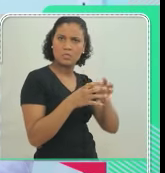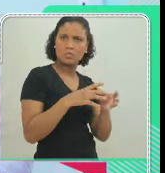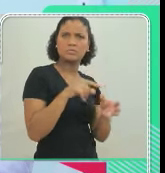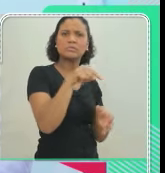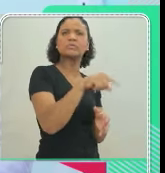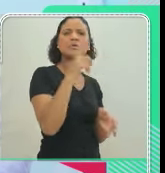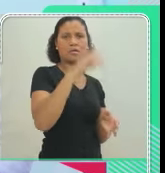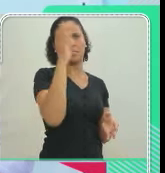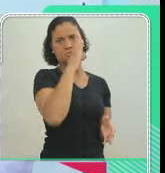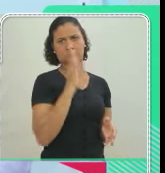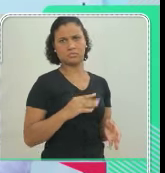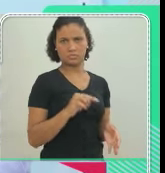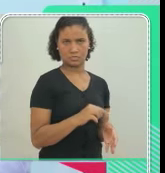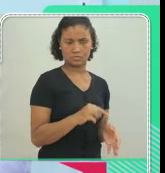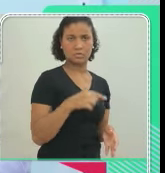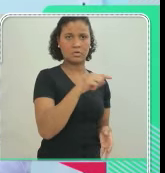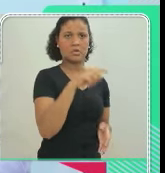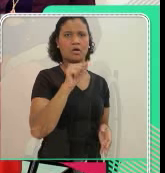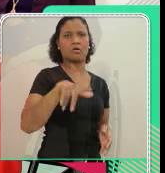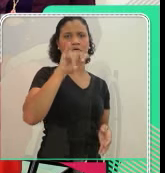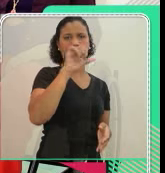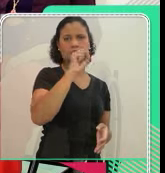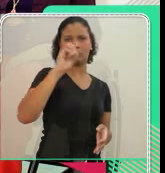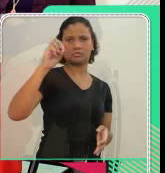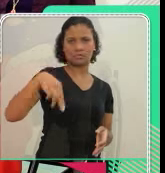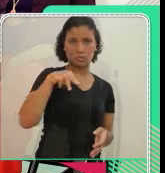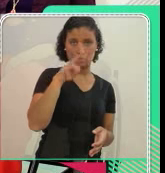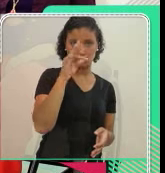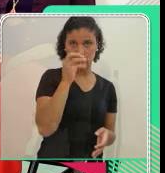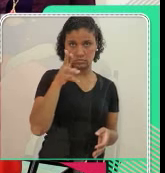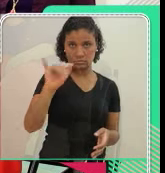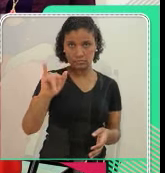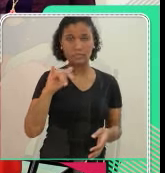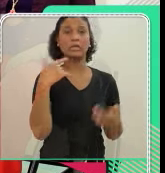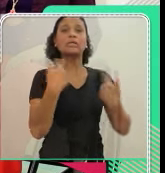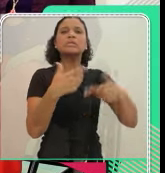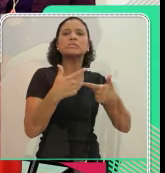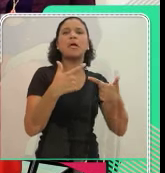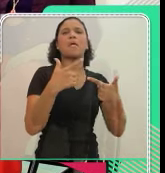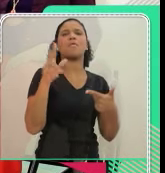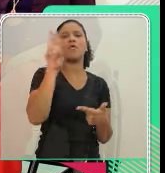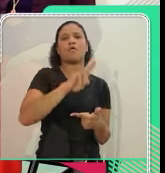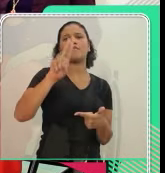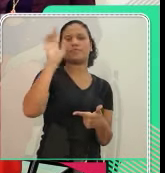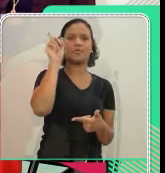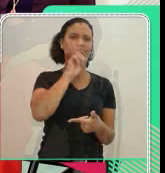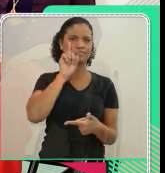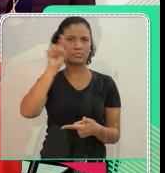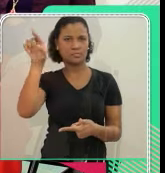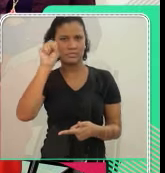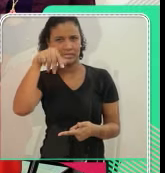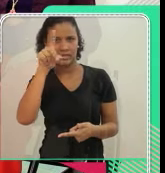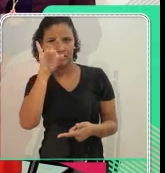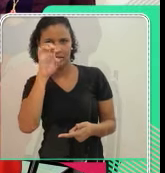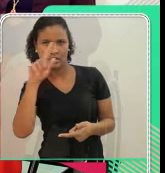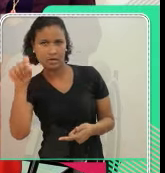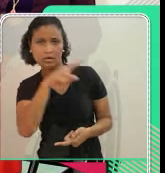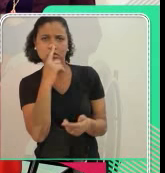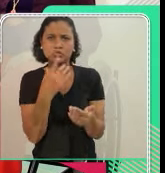atuantes nessa área é um grupo de um brasileiro, inclusive, que é o Alisson Motra, que trabalha na Universidade da Califórnia em San Diego, onde ele estuda justamente o desenvolvimento